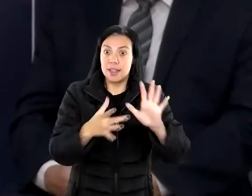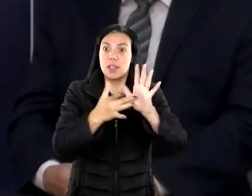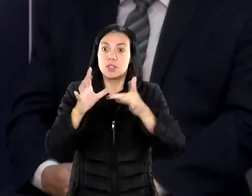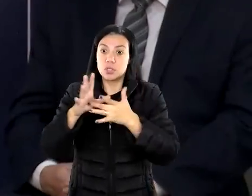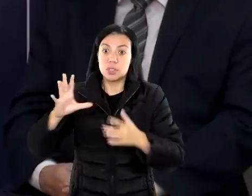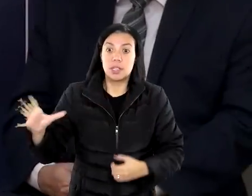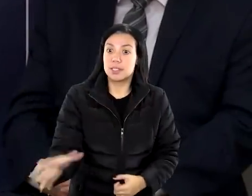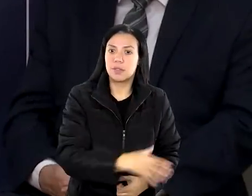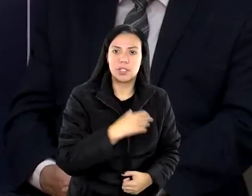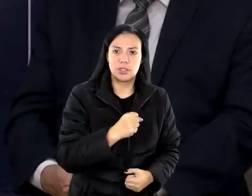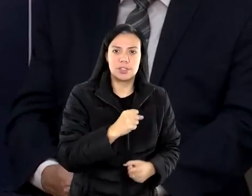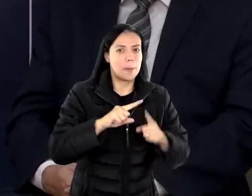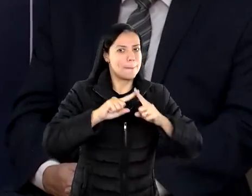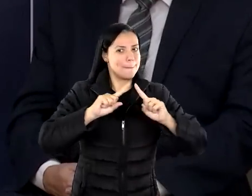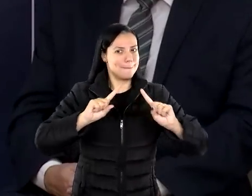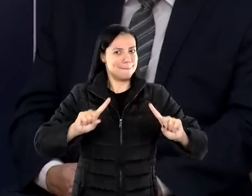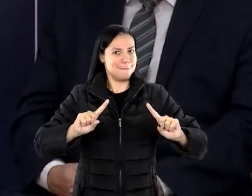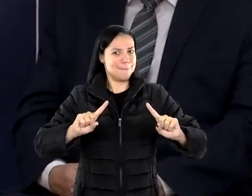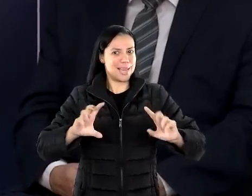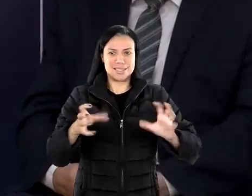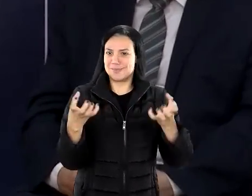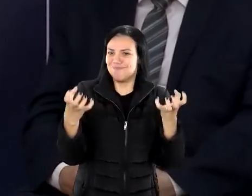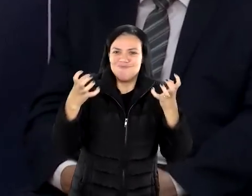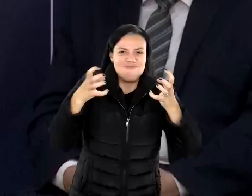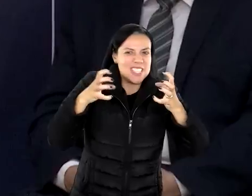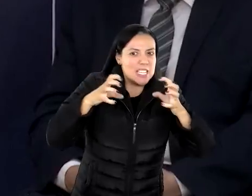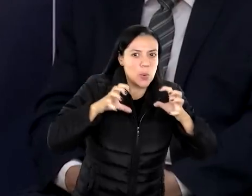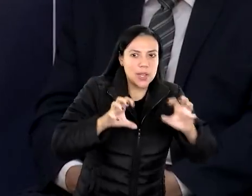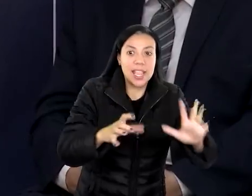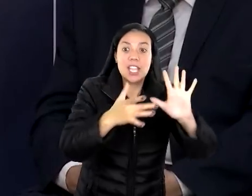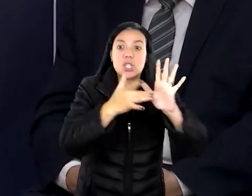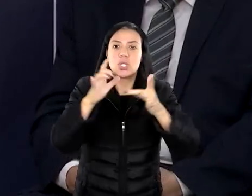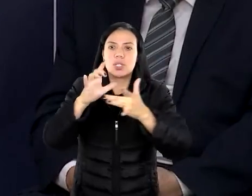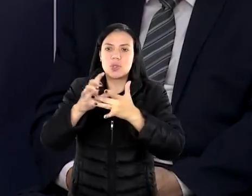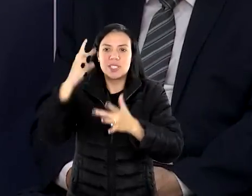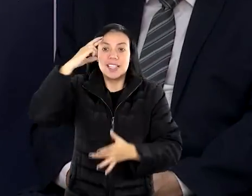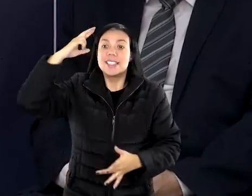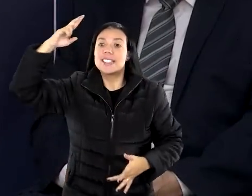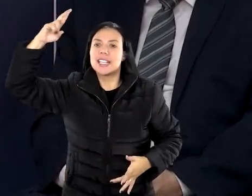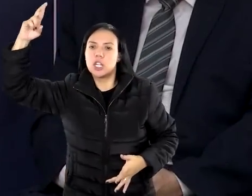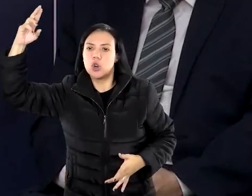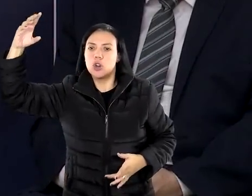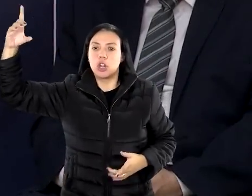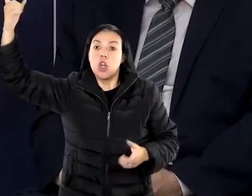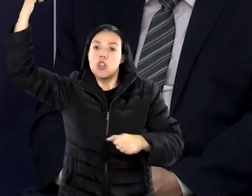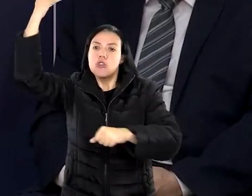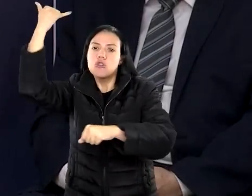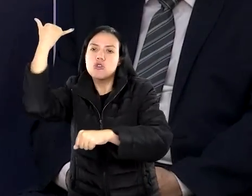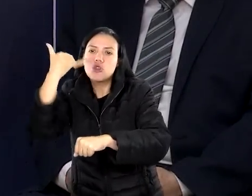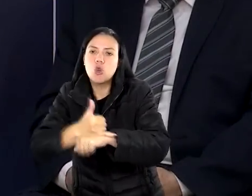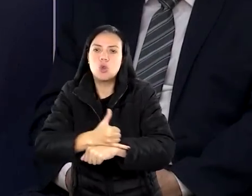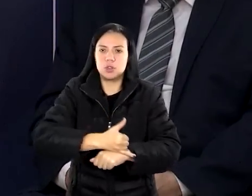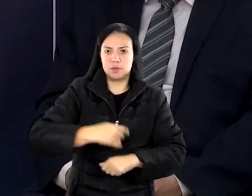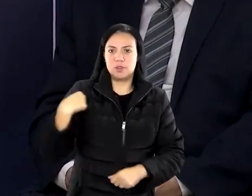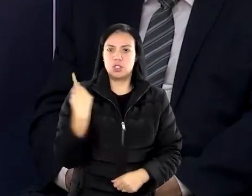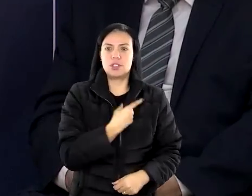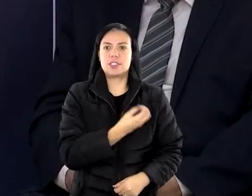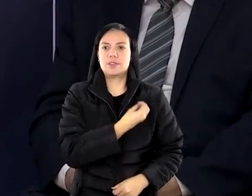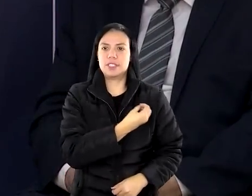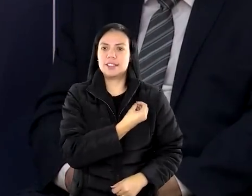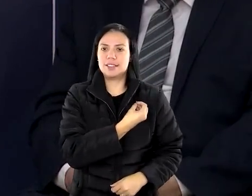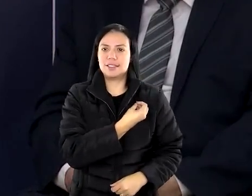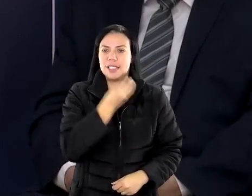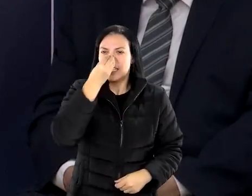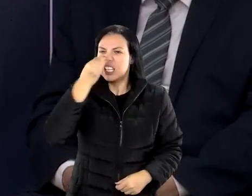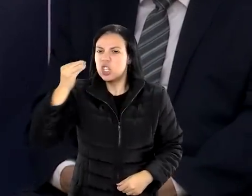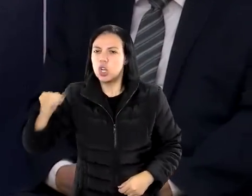Jesus como Senhor. Você precisa negar a si mesmo, renunciar a si mesmo.